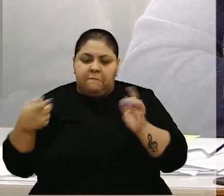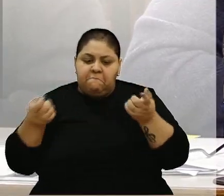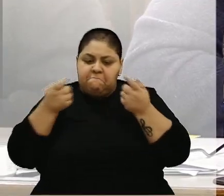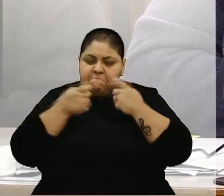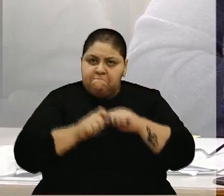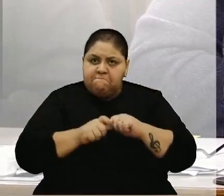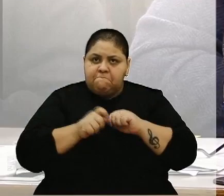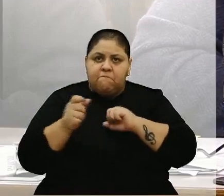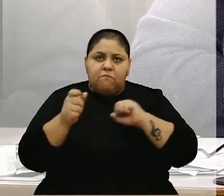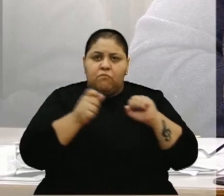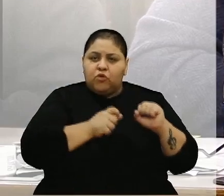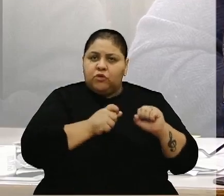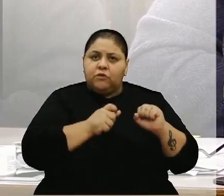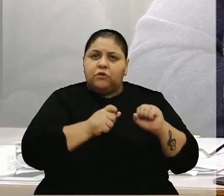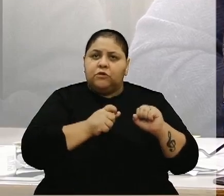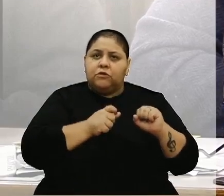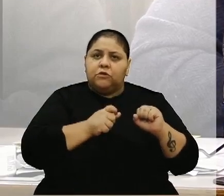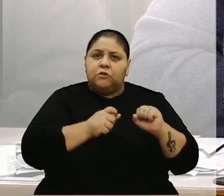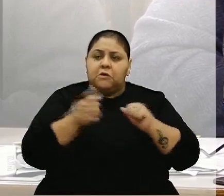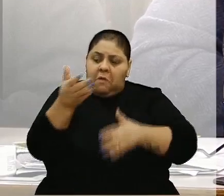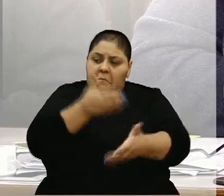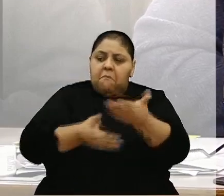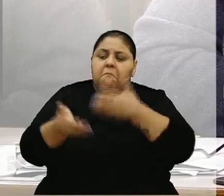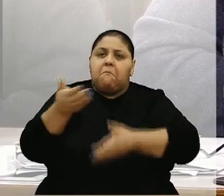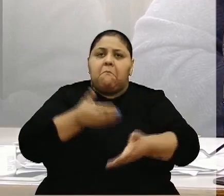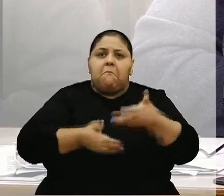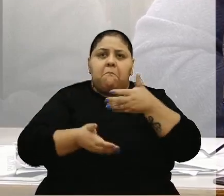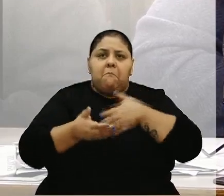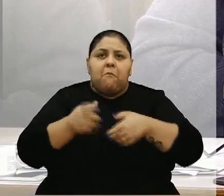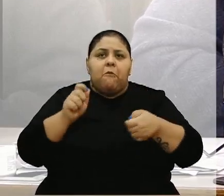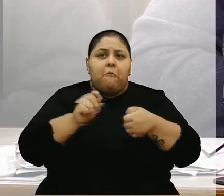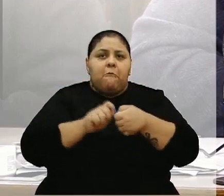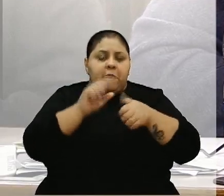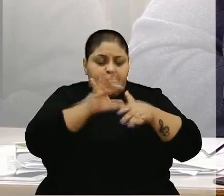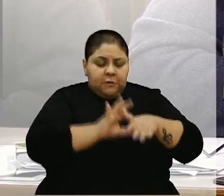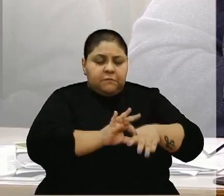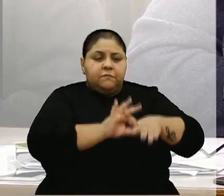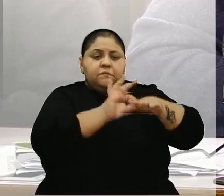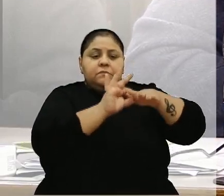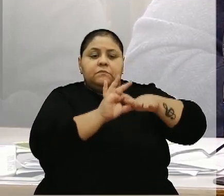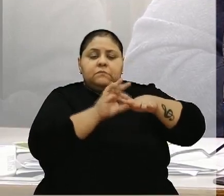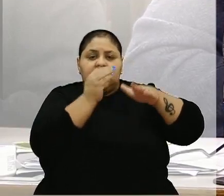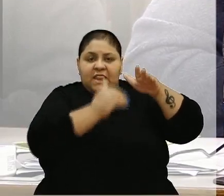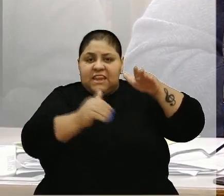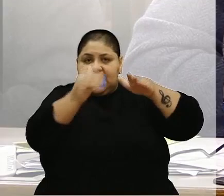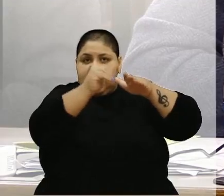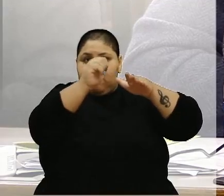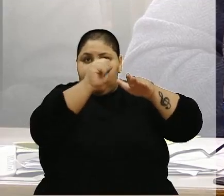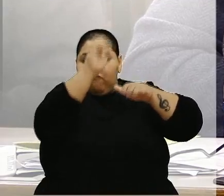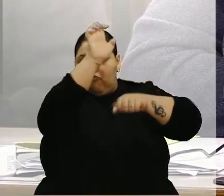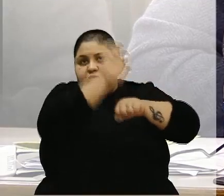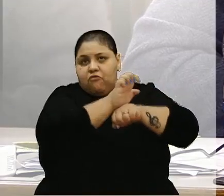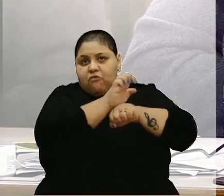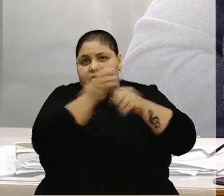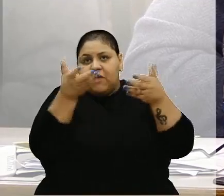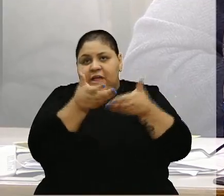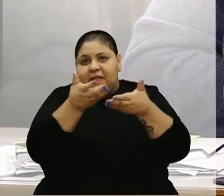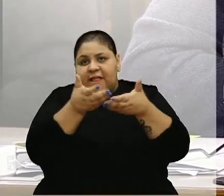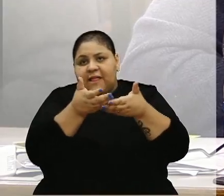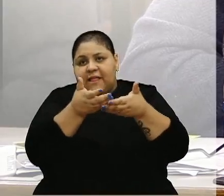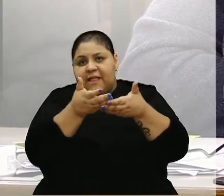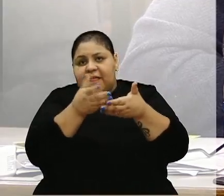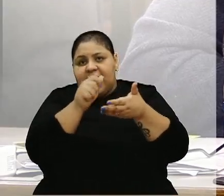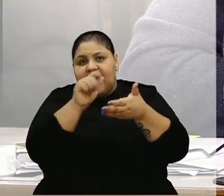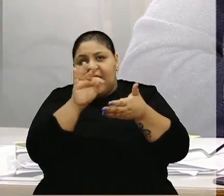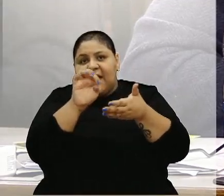do 12º BPM, sempre fui muito bem atendido. O senhor assumiu cargos de liderança a nível estadual. Então, que sejam até logo aqui para essa